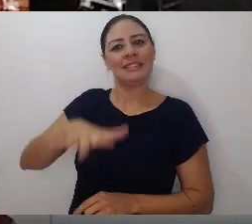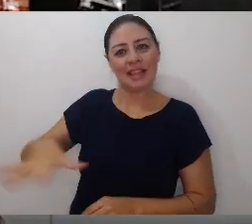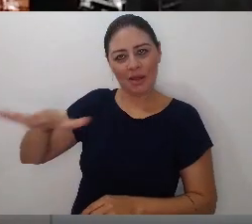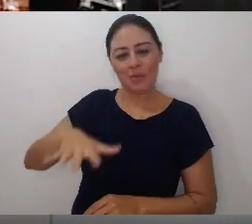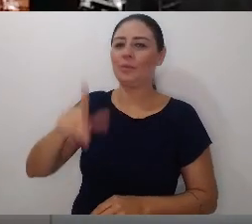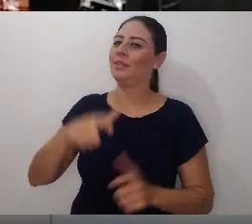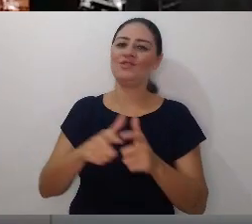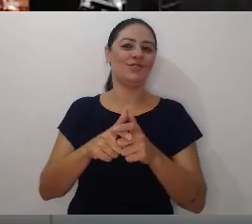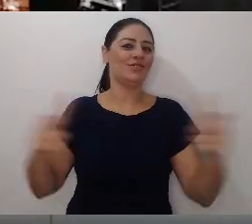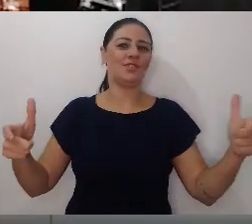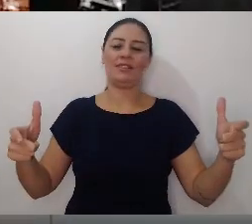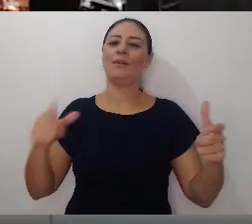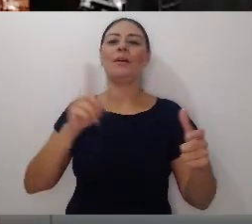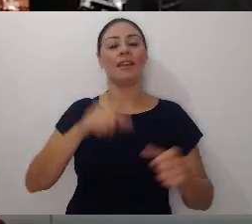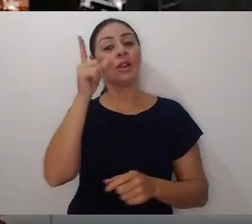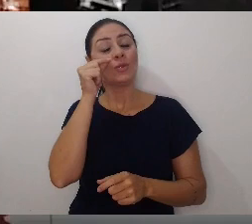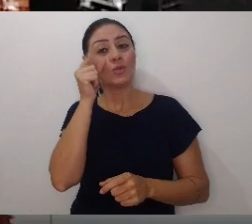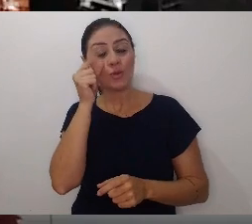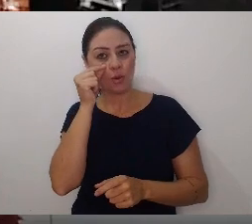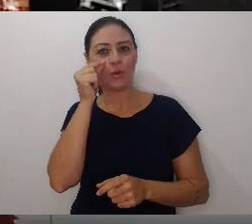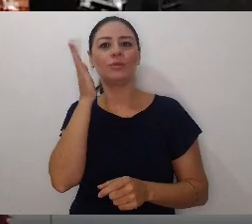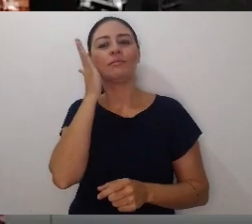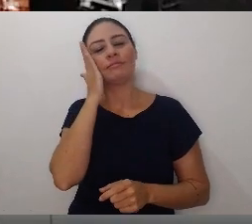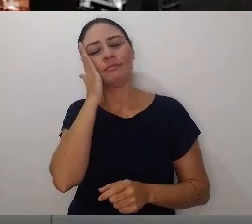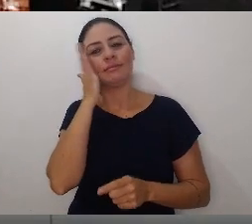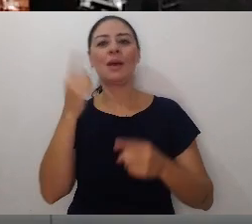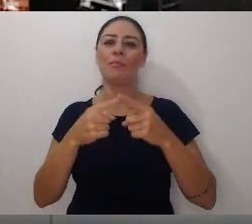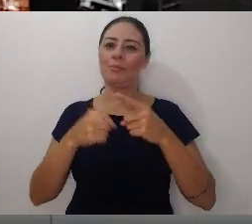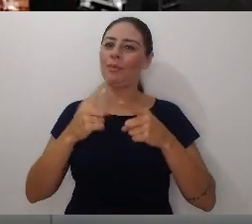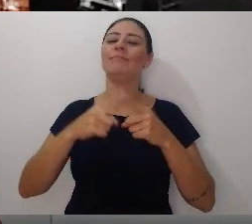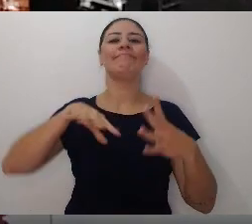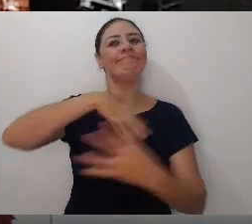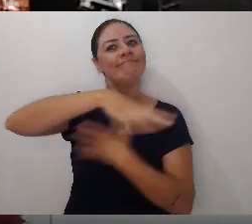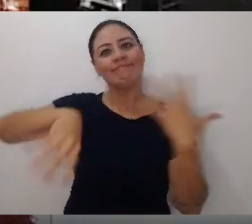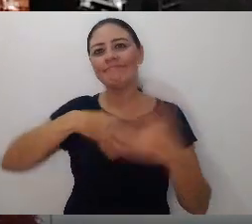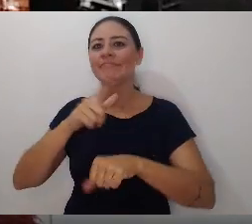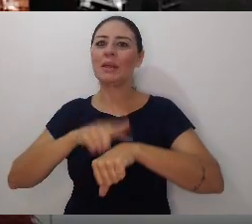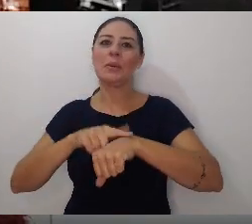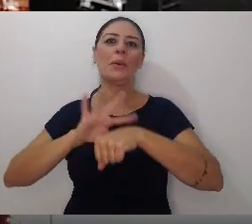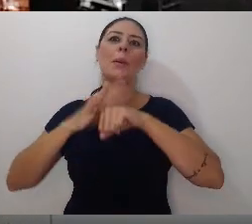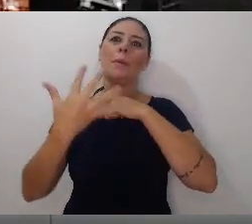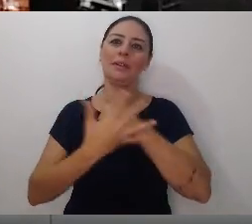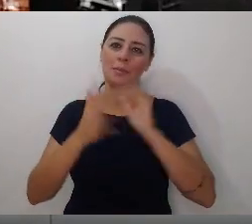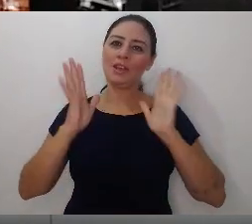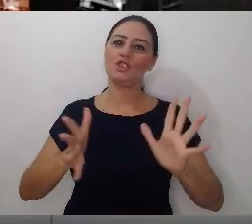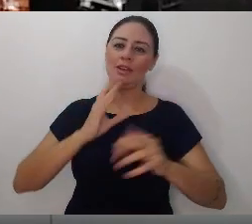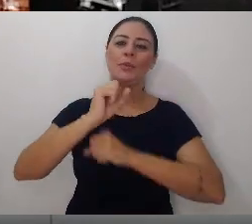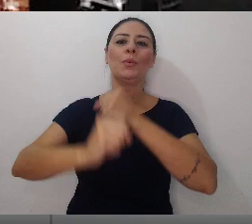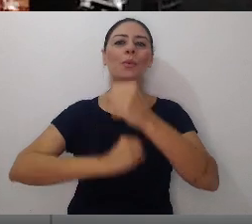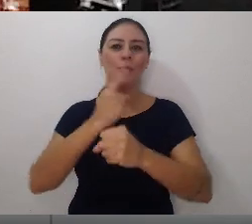preocupação de todo o pessoal da saúde, é uma preocupação geral, essa parte do sono, que está ficando